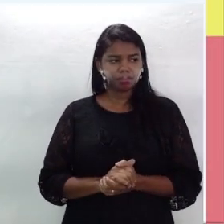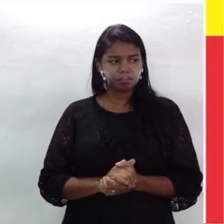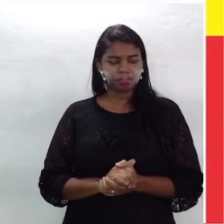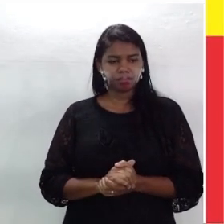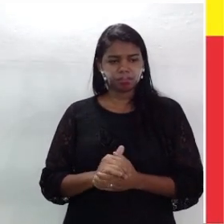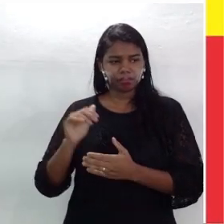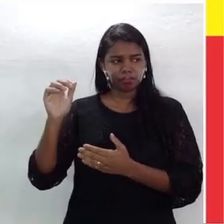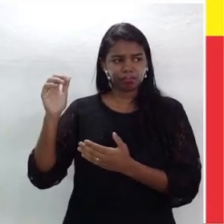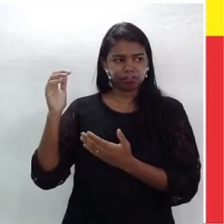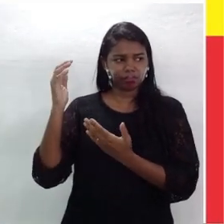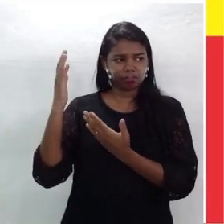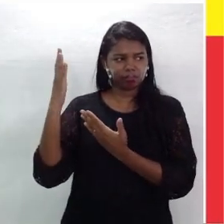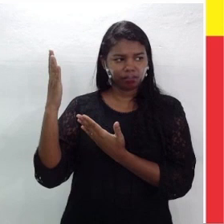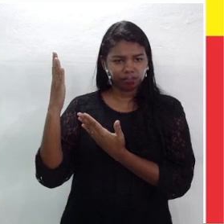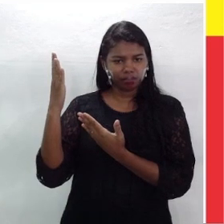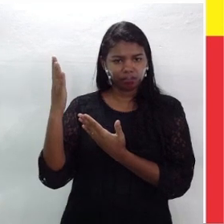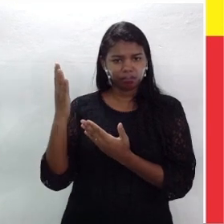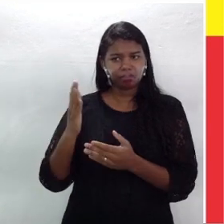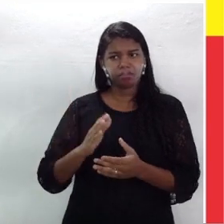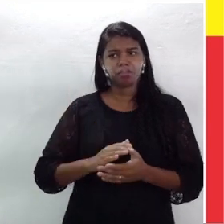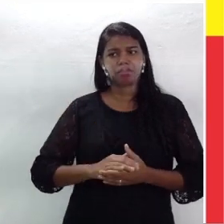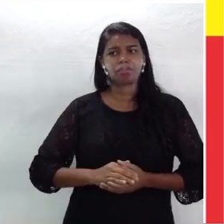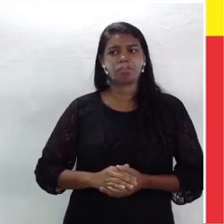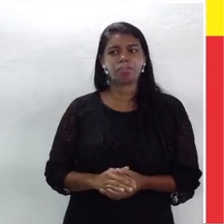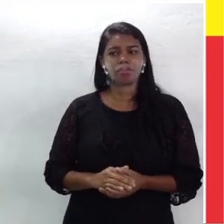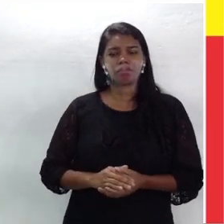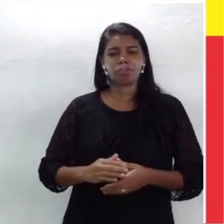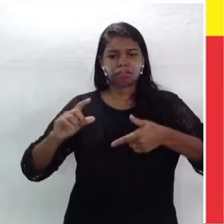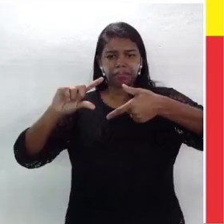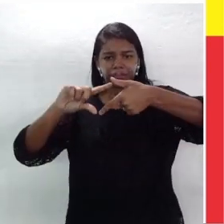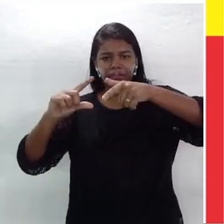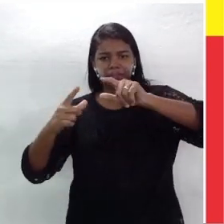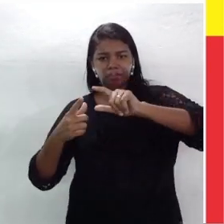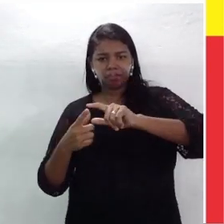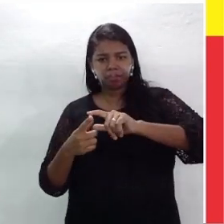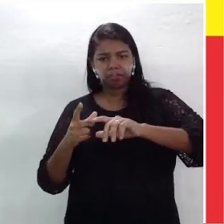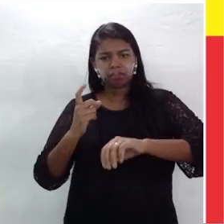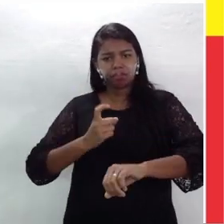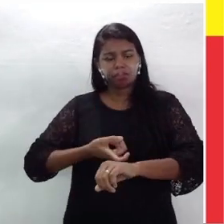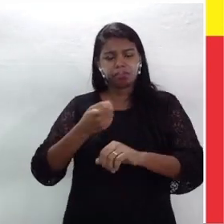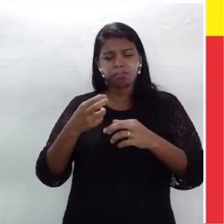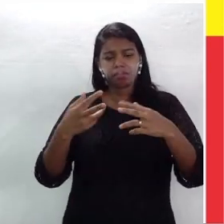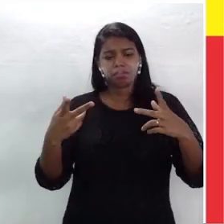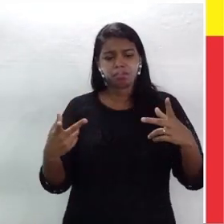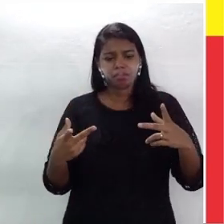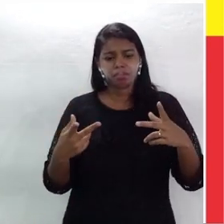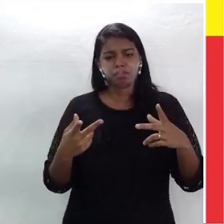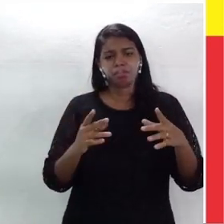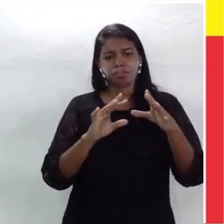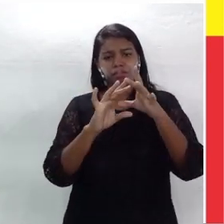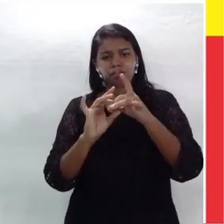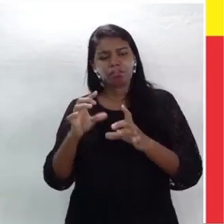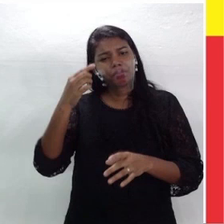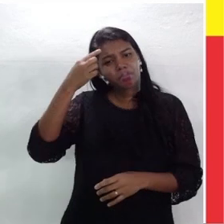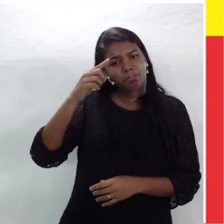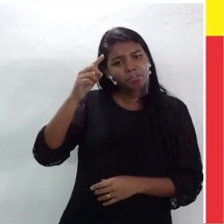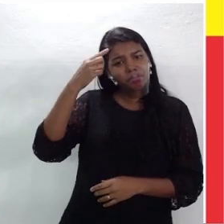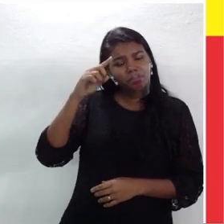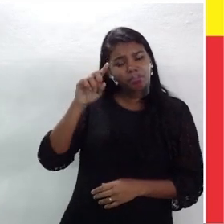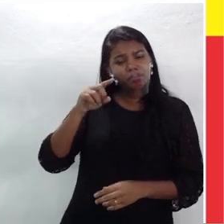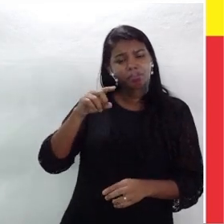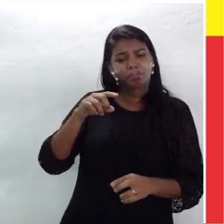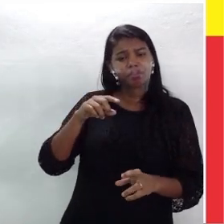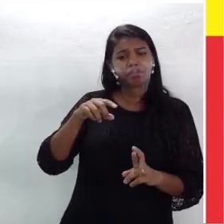Então, os sólidos geométricos estão presentes em vários contextos do dia a dia, nos objetos,